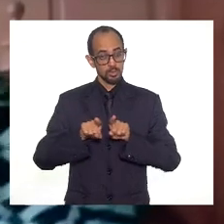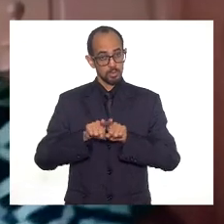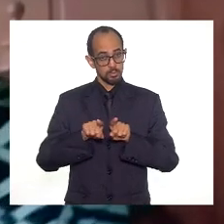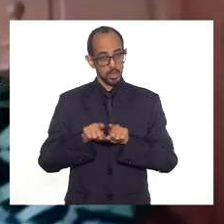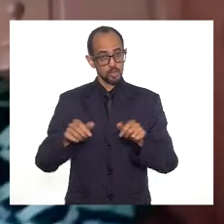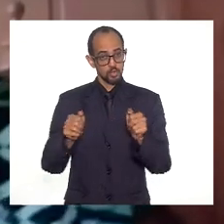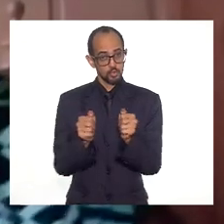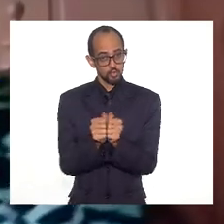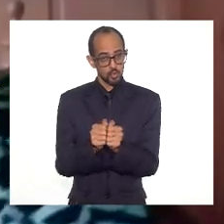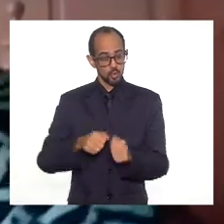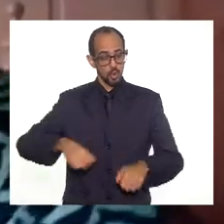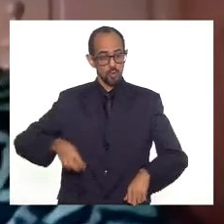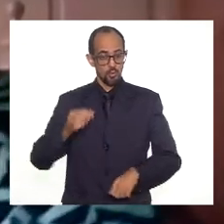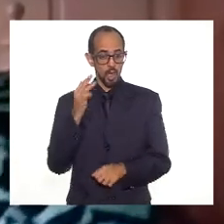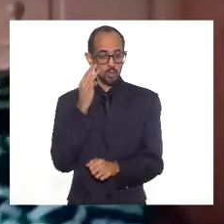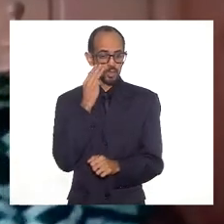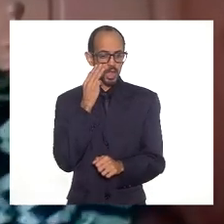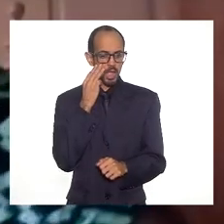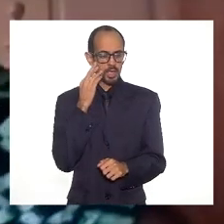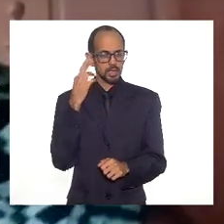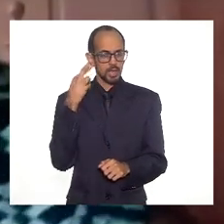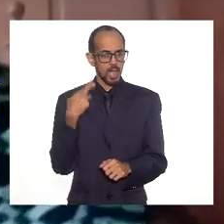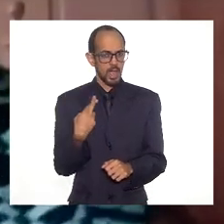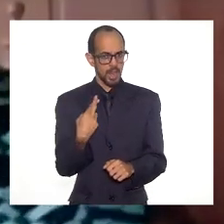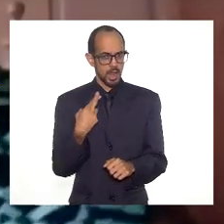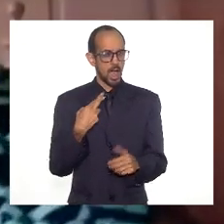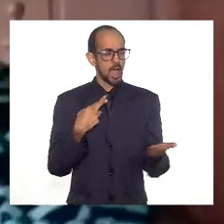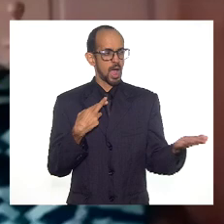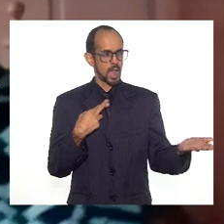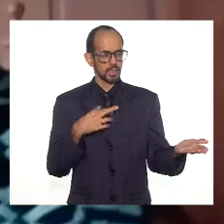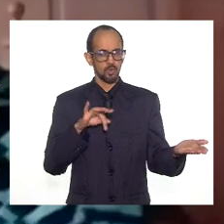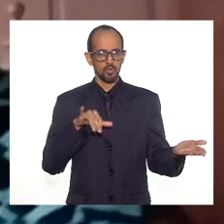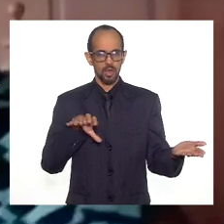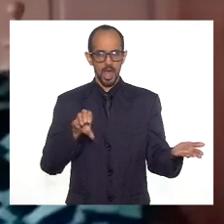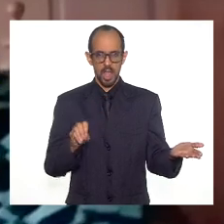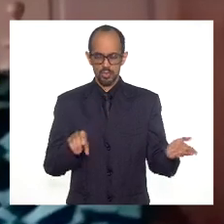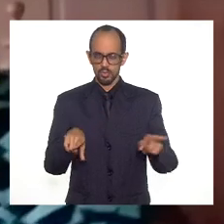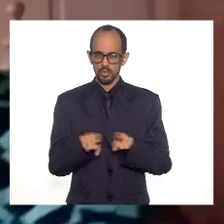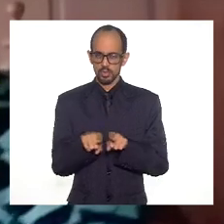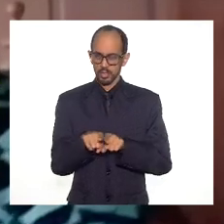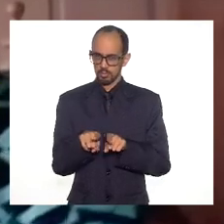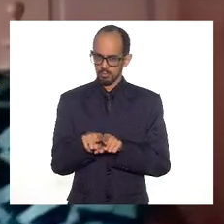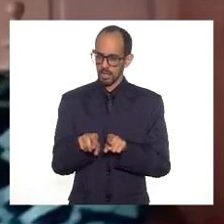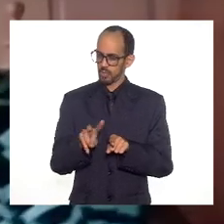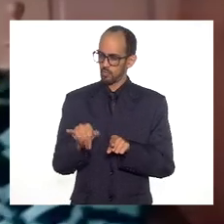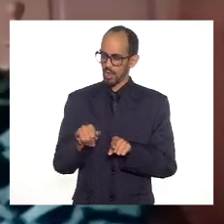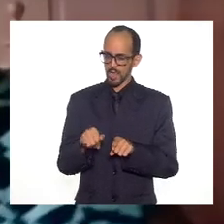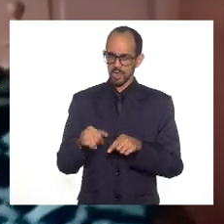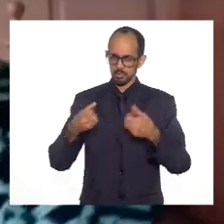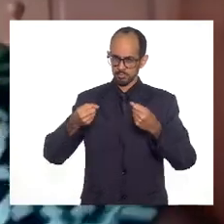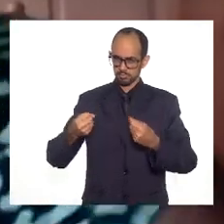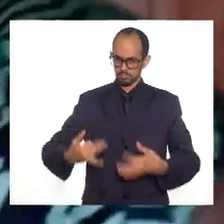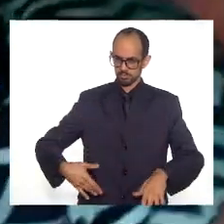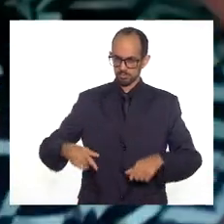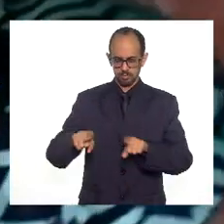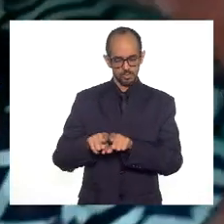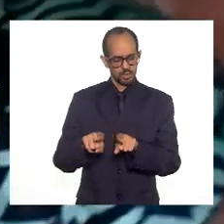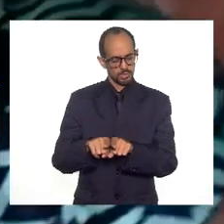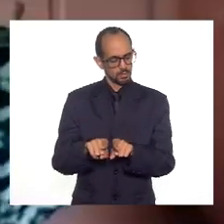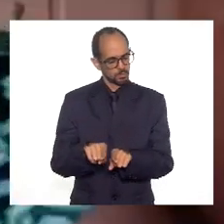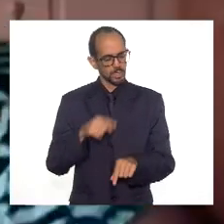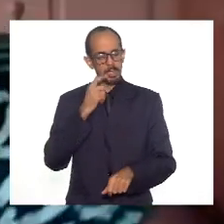do deputado Valdec, tenho certeza que a deputada Renata, deputado Flávio Serafino e outros que aqui farão menção a